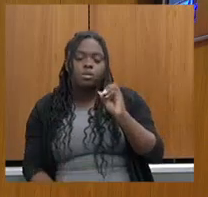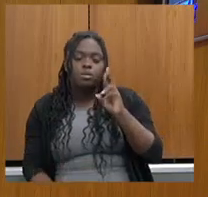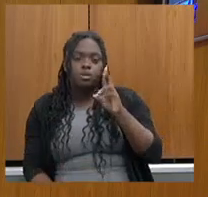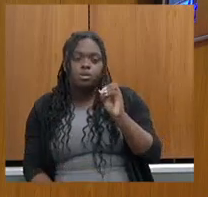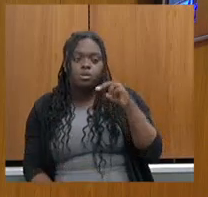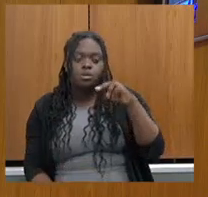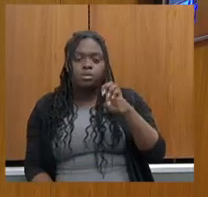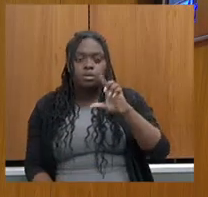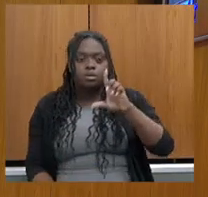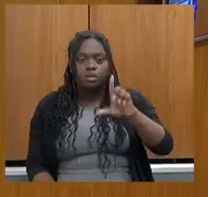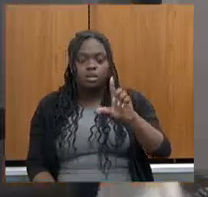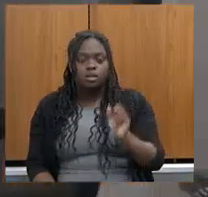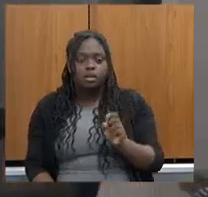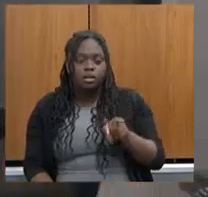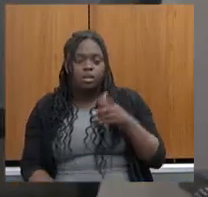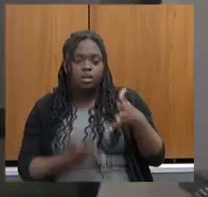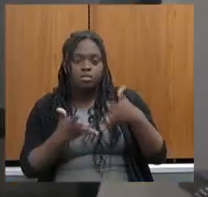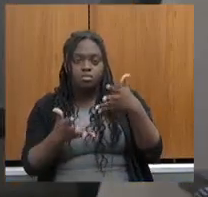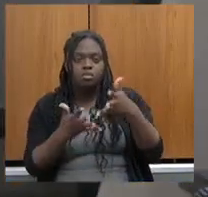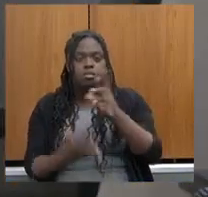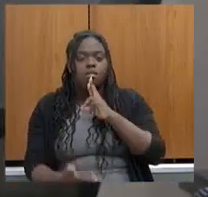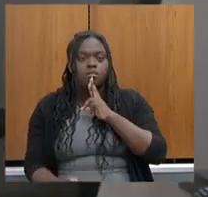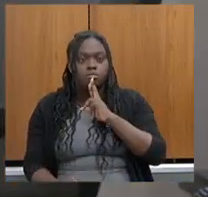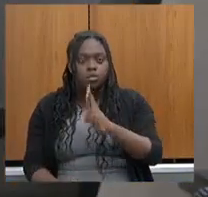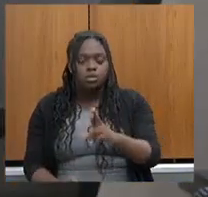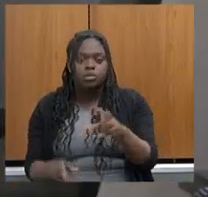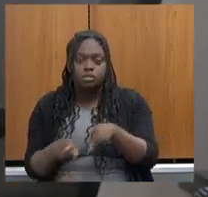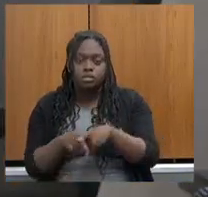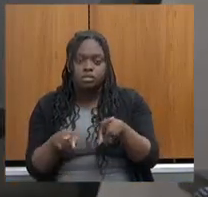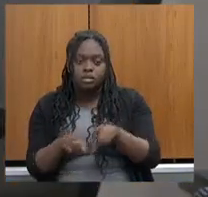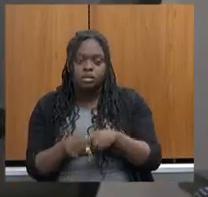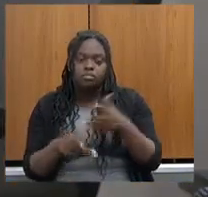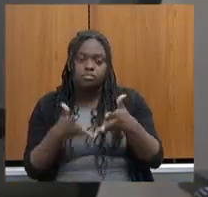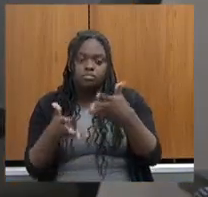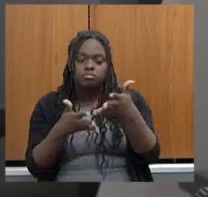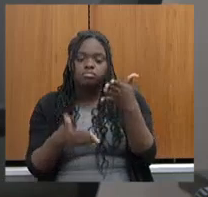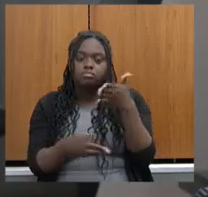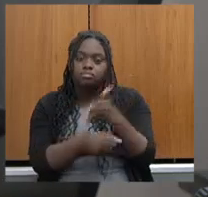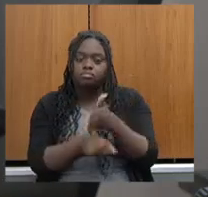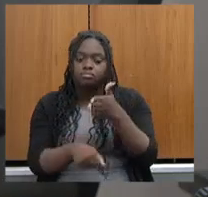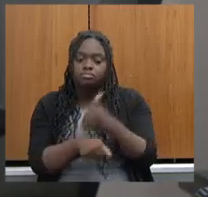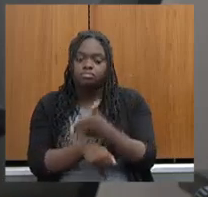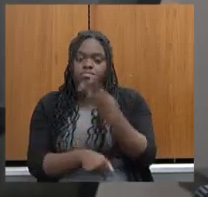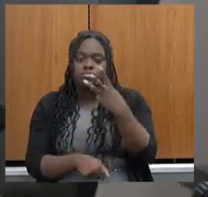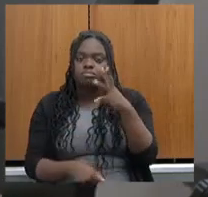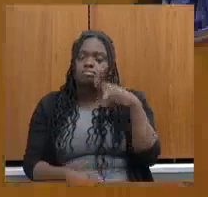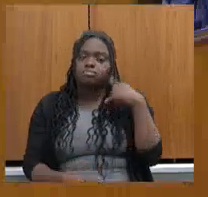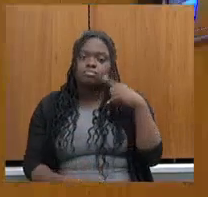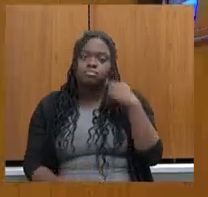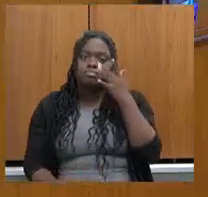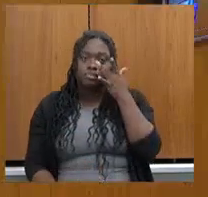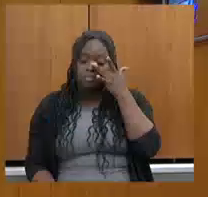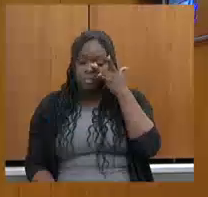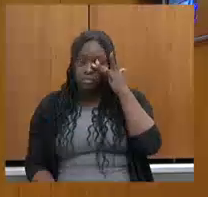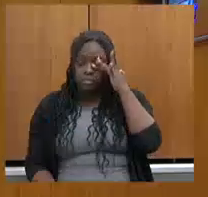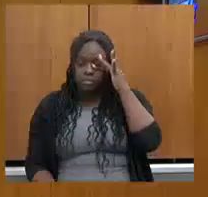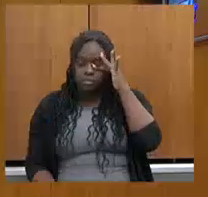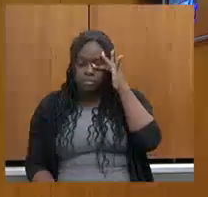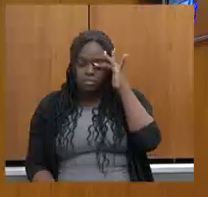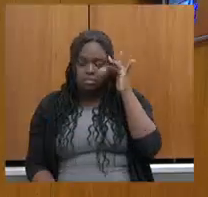as suas respostas e considerações das intervenções dos três deputados o senhor tem a